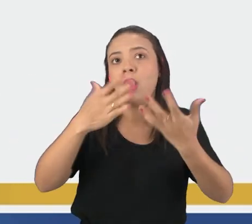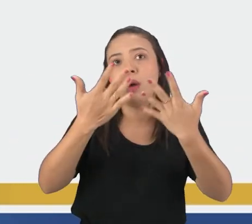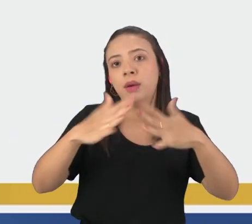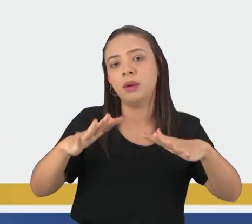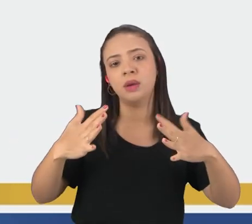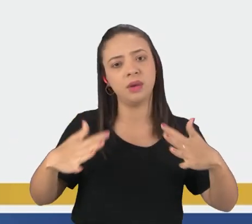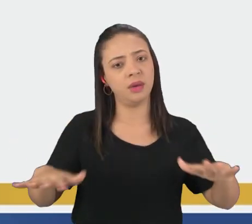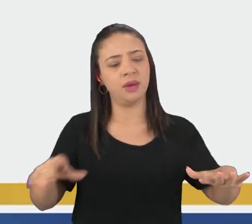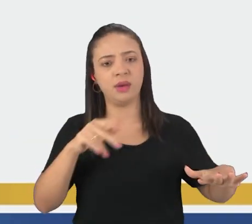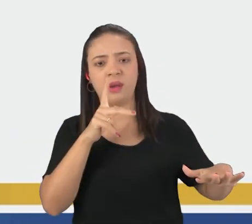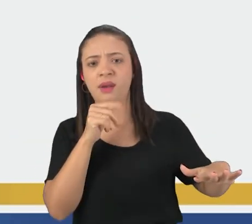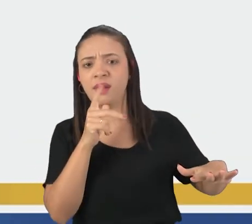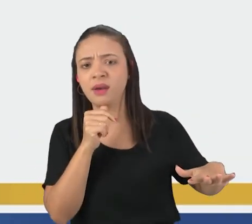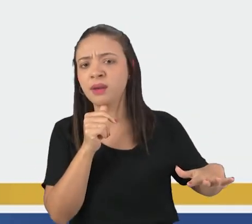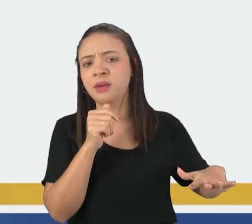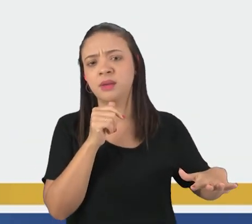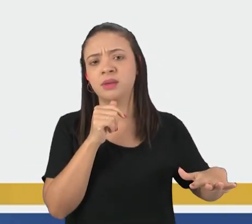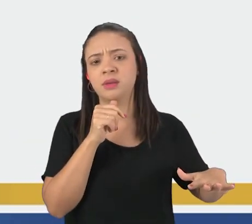água.